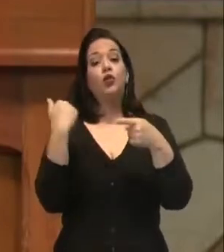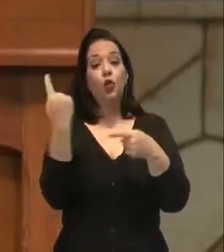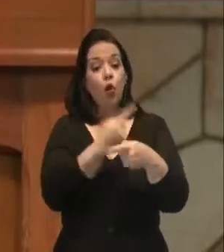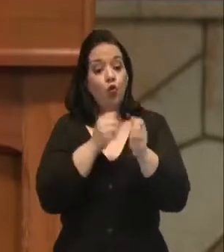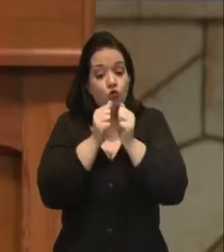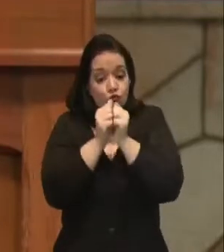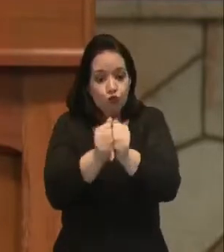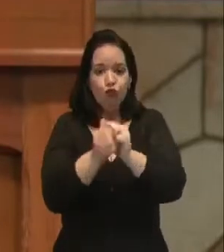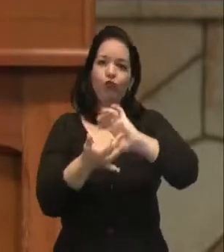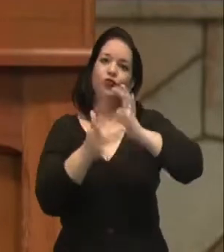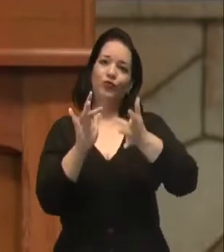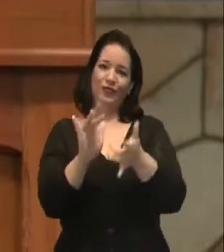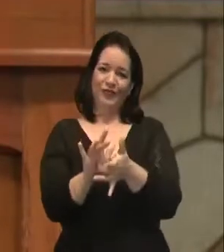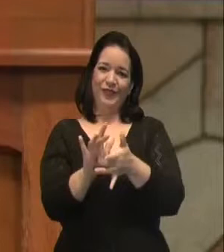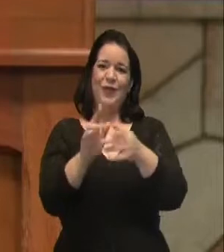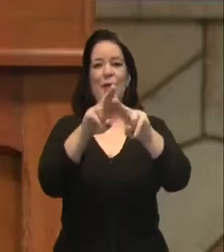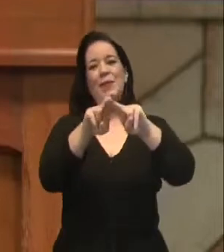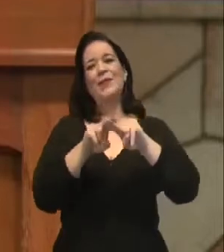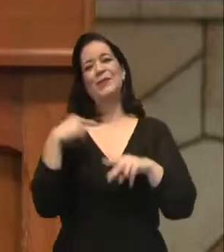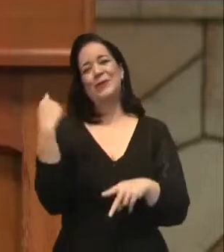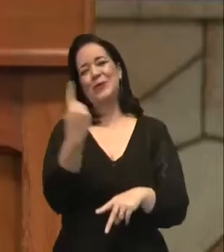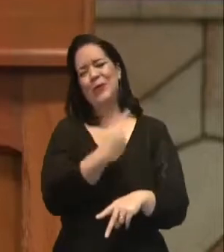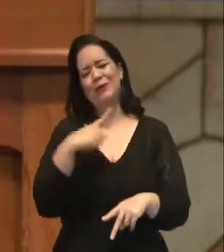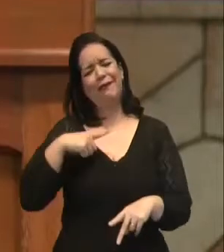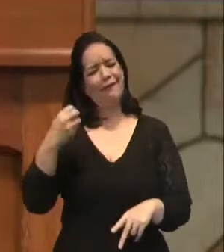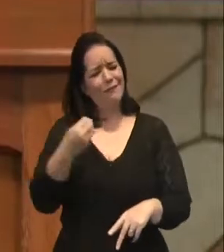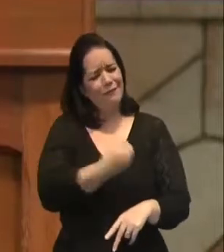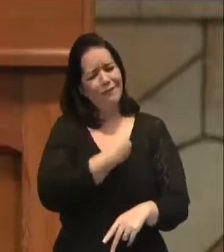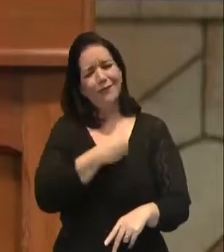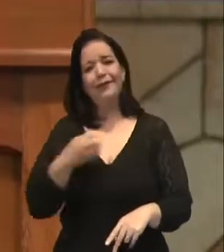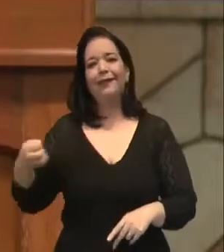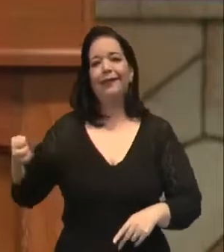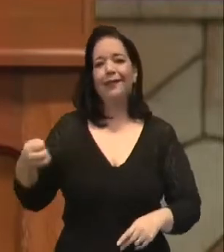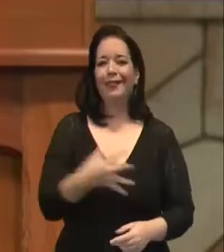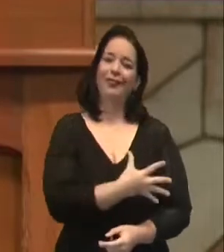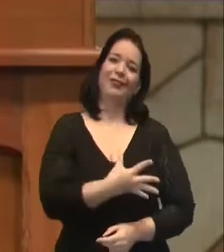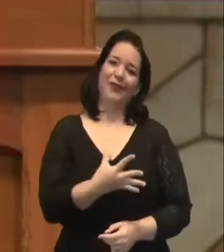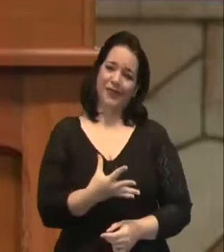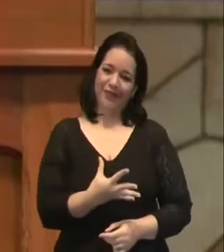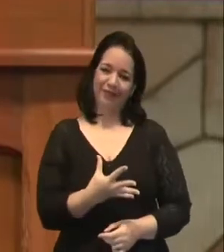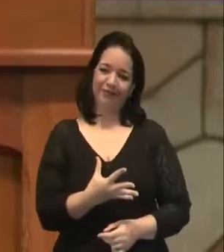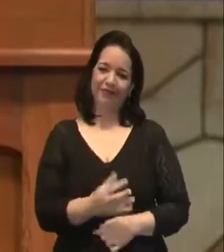é novo. E assim nós vemos então